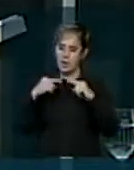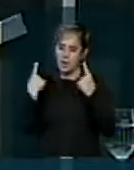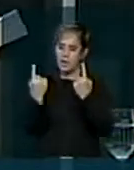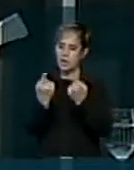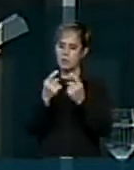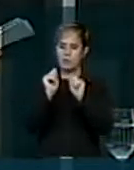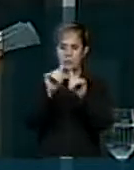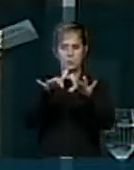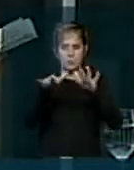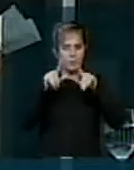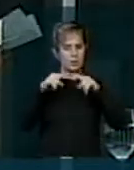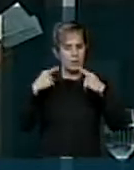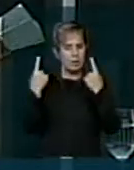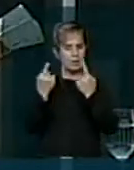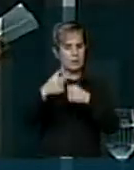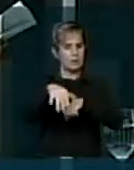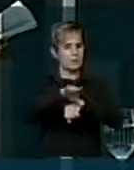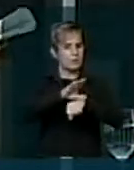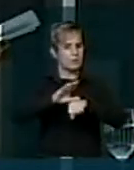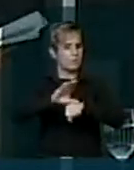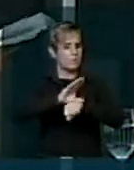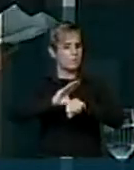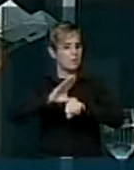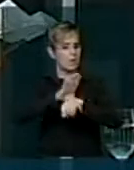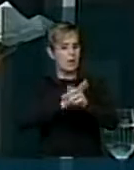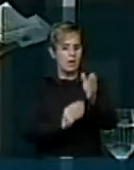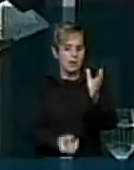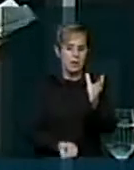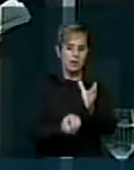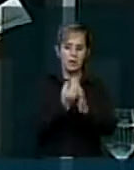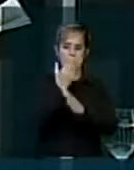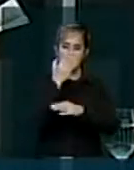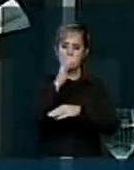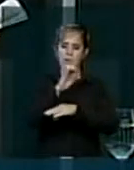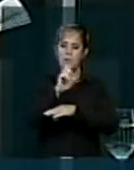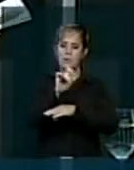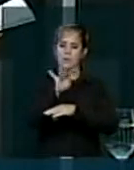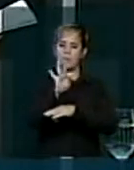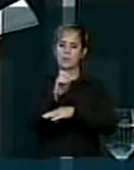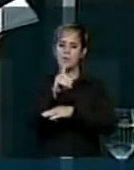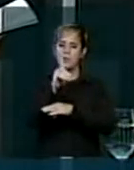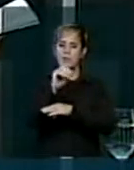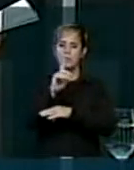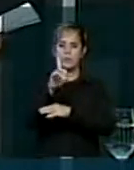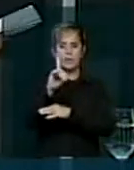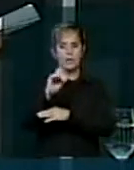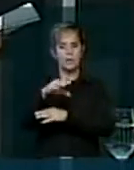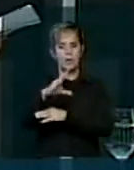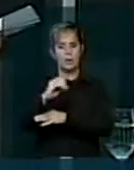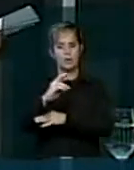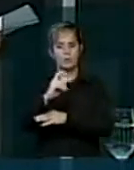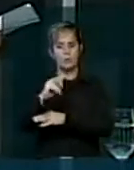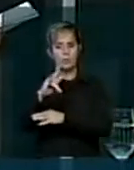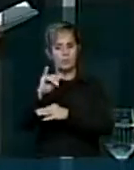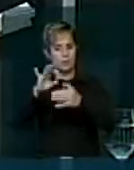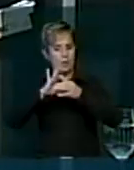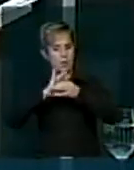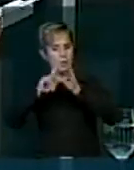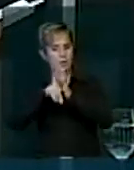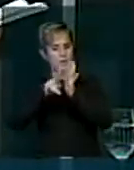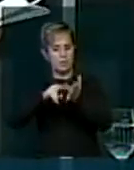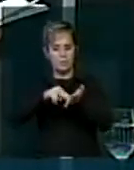Assembleia Nacional Constituinte, para instituir um Estado democrático, destinado a assegurar